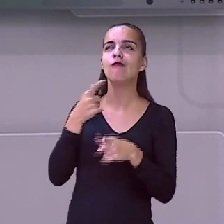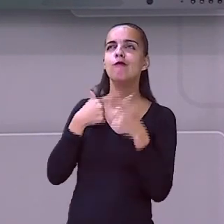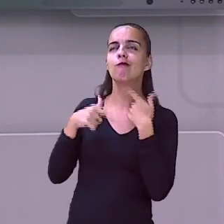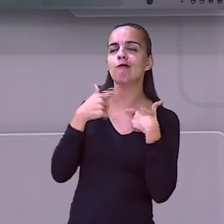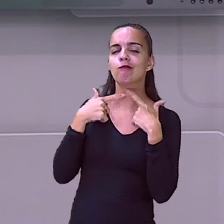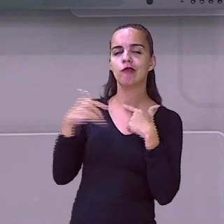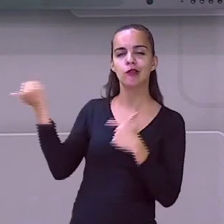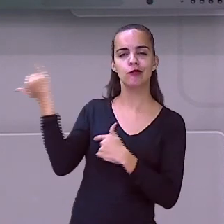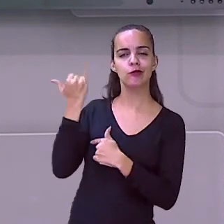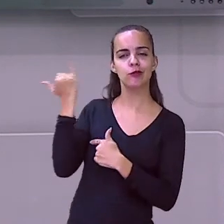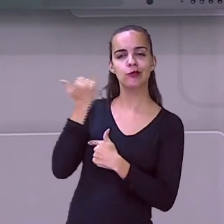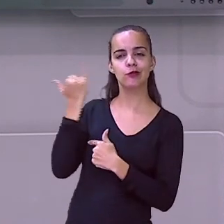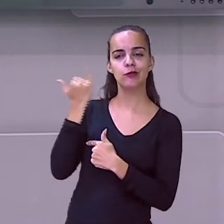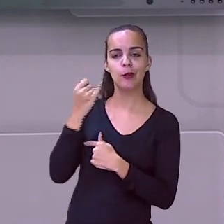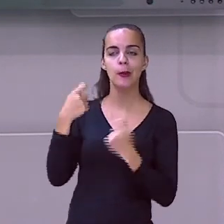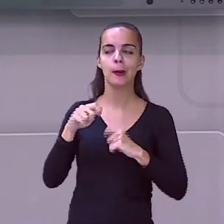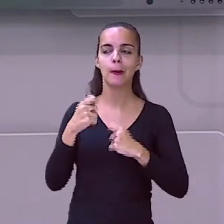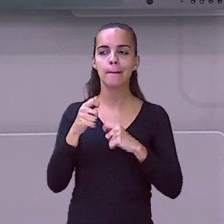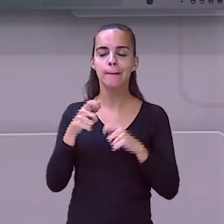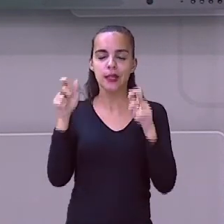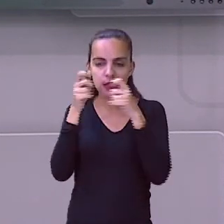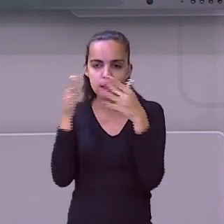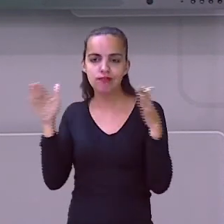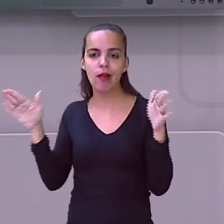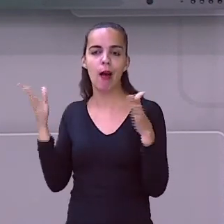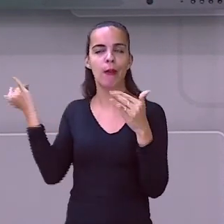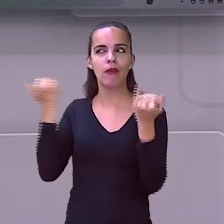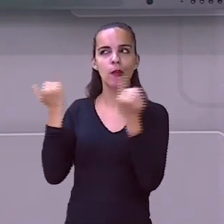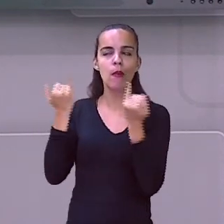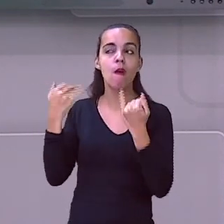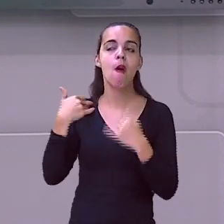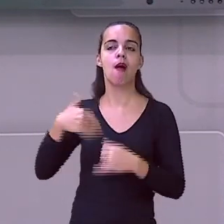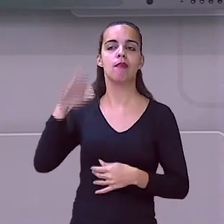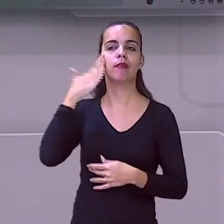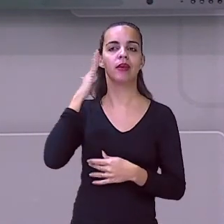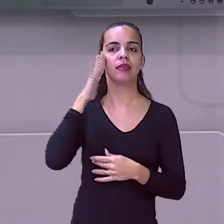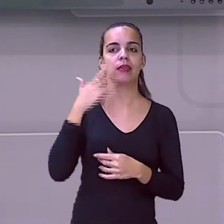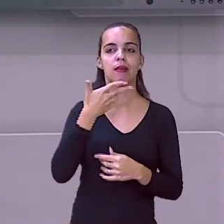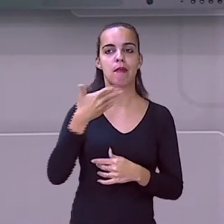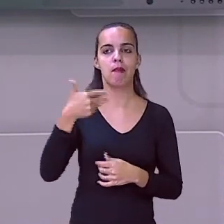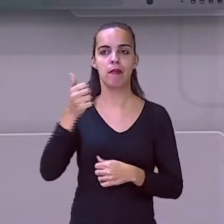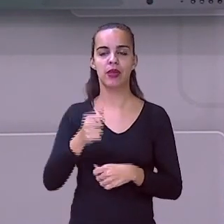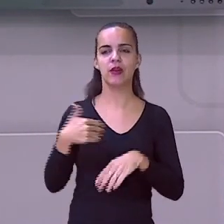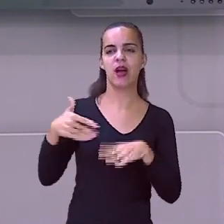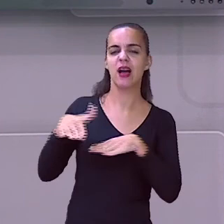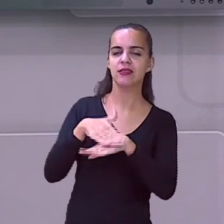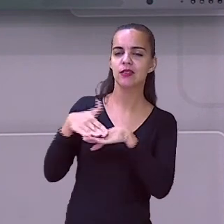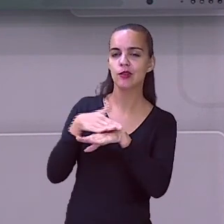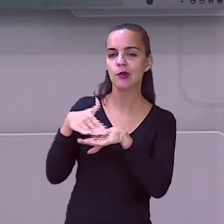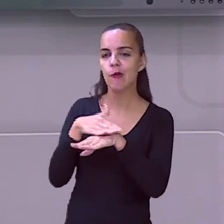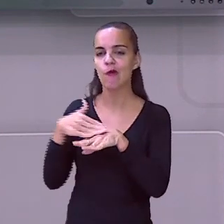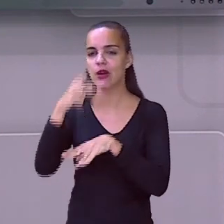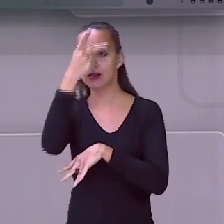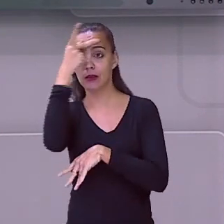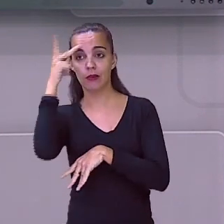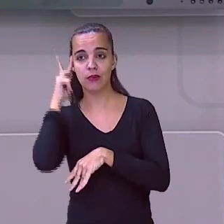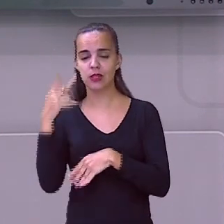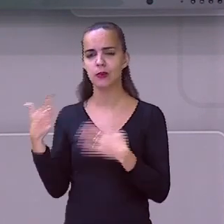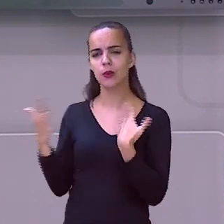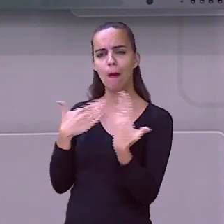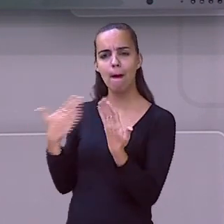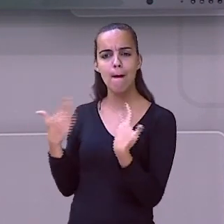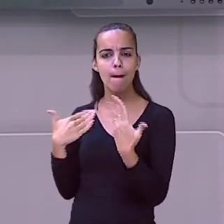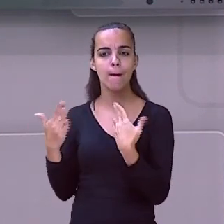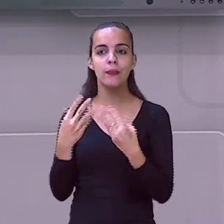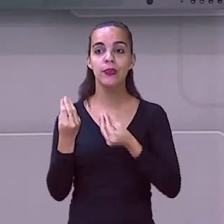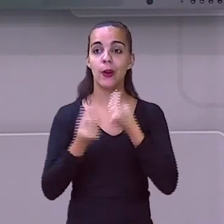informações, tá? É para o nosso crescimento. Depois a gente conversa com as pessoas, a gente sabe participar, né?